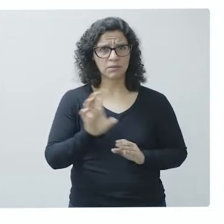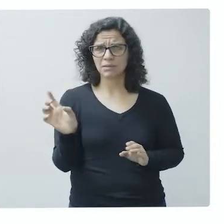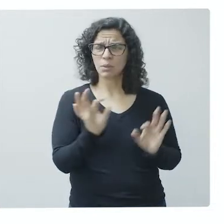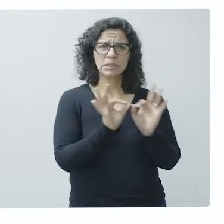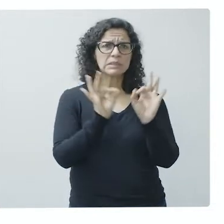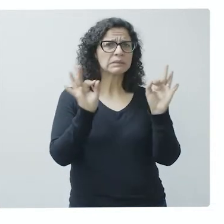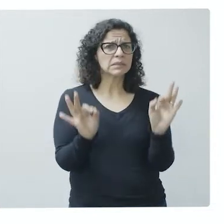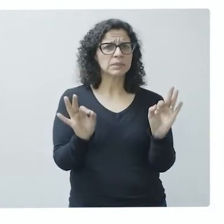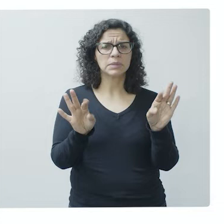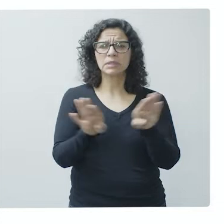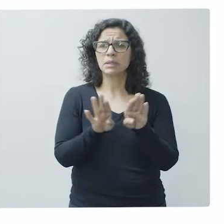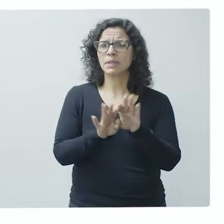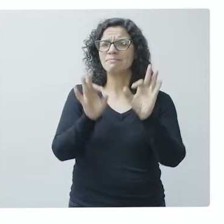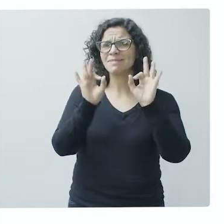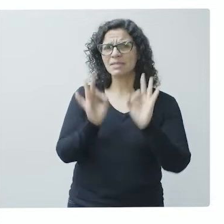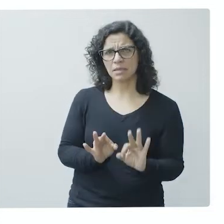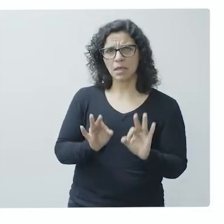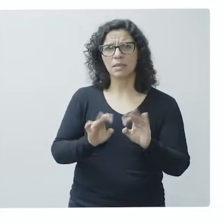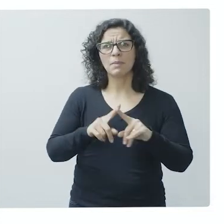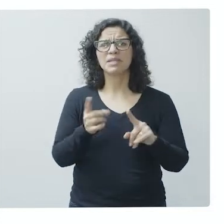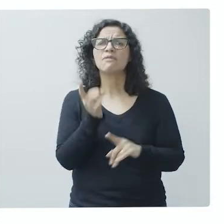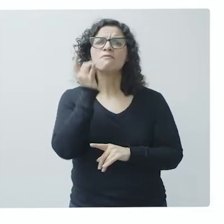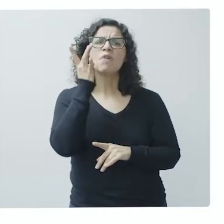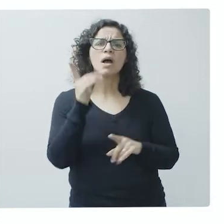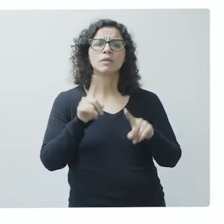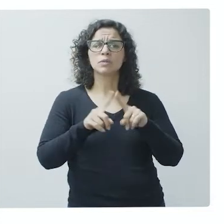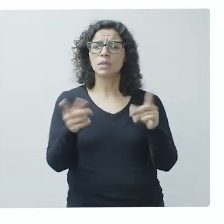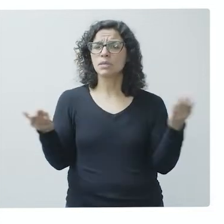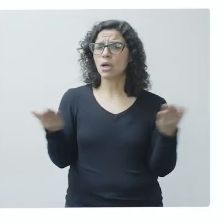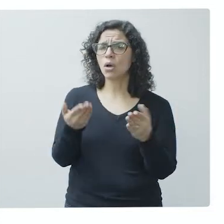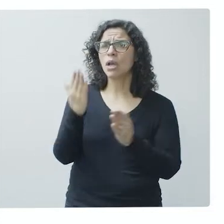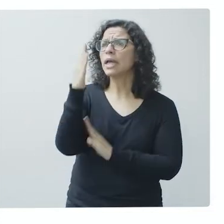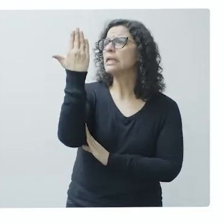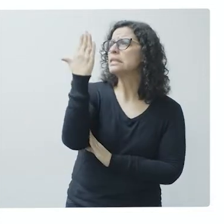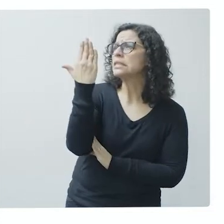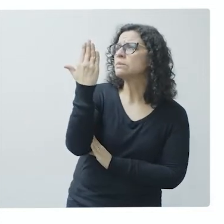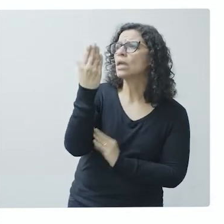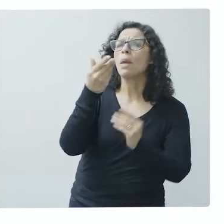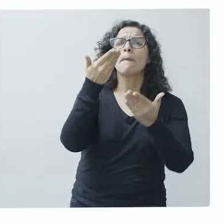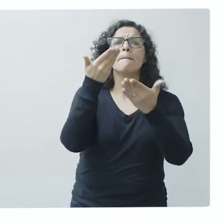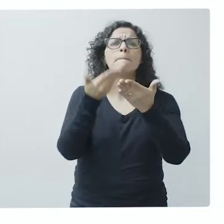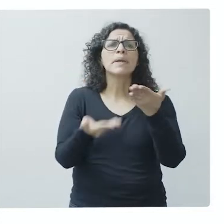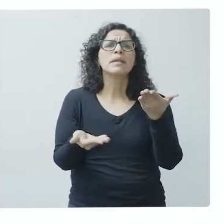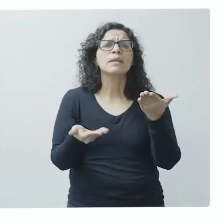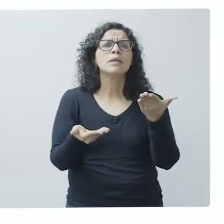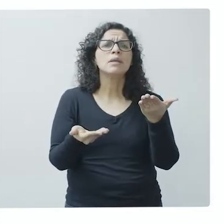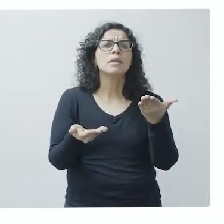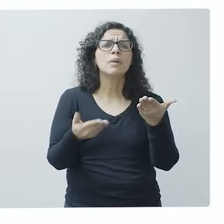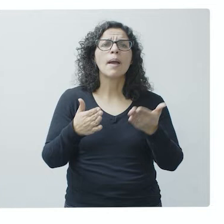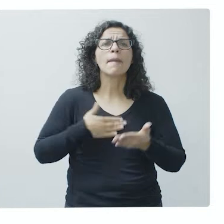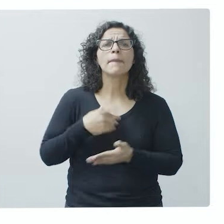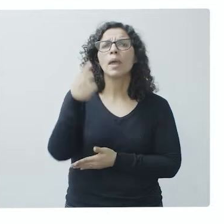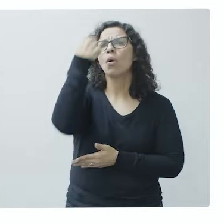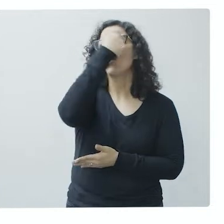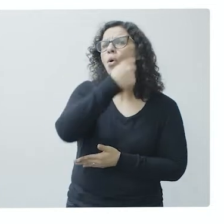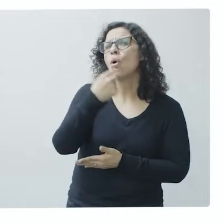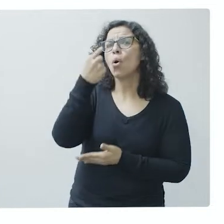simples, tão certa, tão fácil. Em que espelho ficou perdida a minha